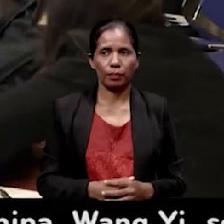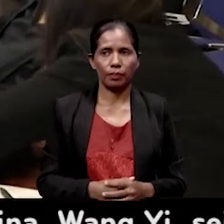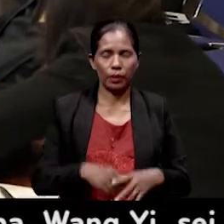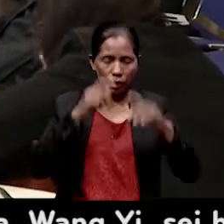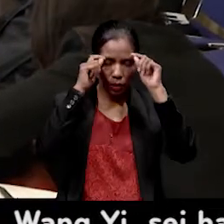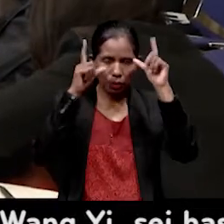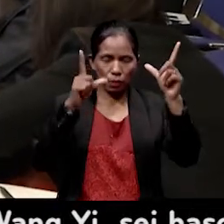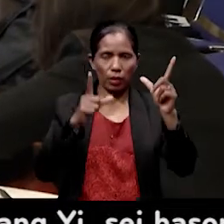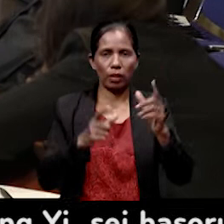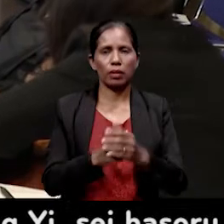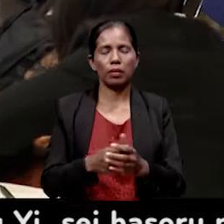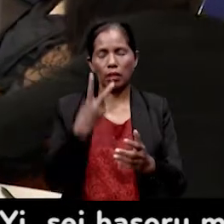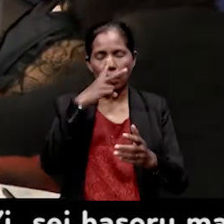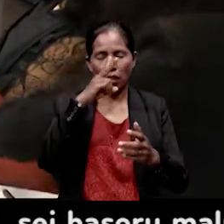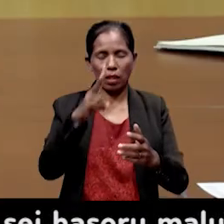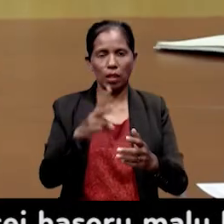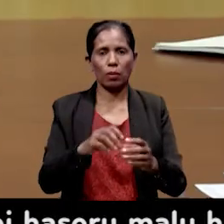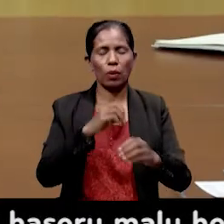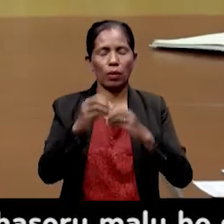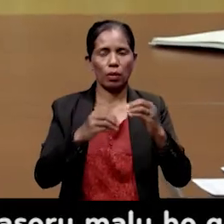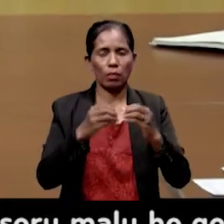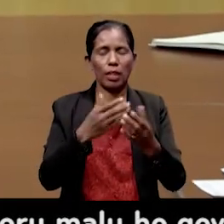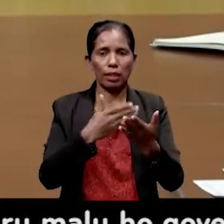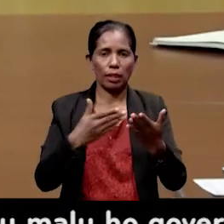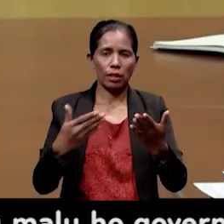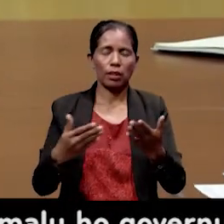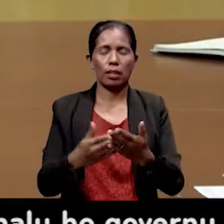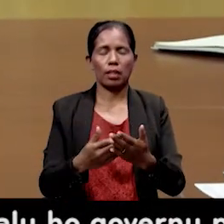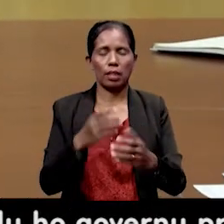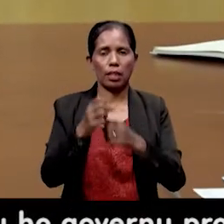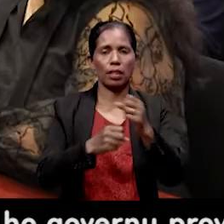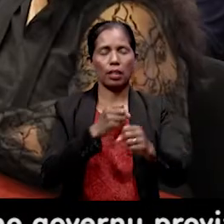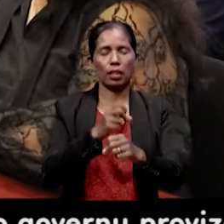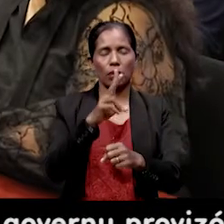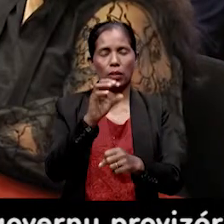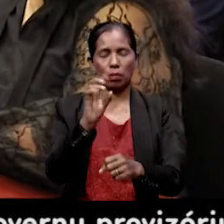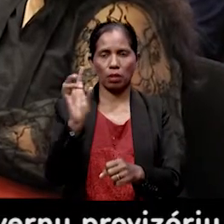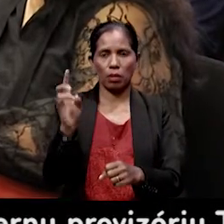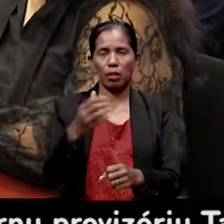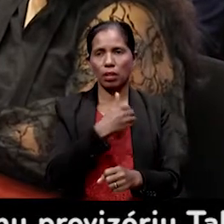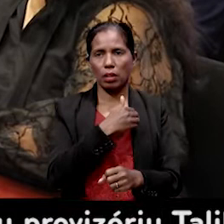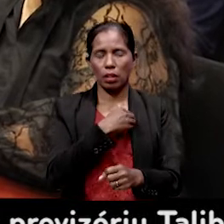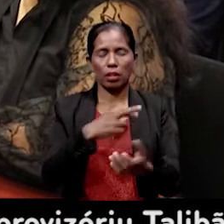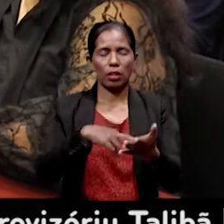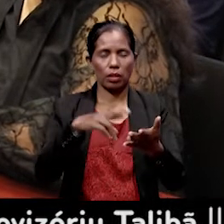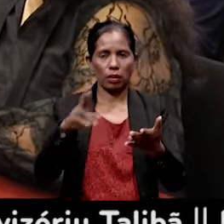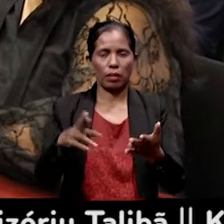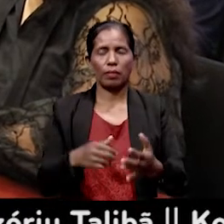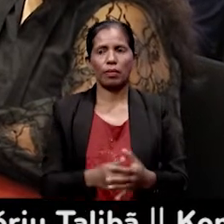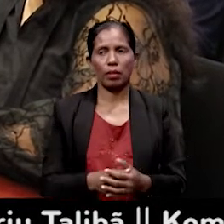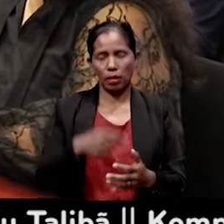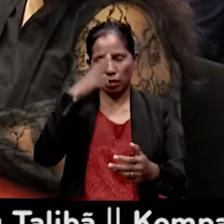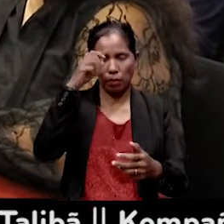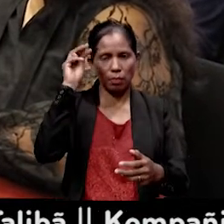Timor-Leste adere ao novo Tratado Proibição Total Teste Nuclear e atinan rihun ruawalu, mas betu agora ladau gratifica tratado ne. Tamba